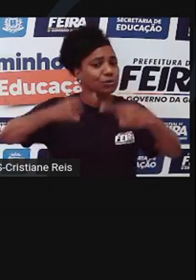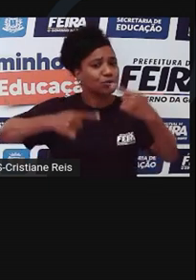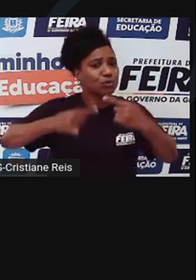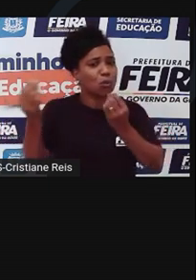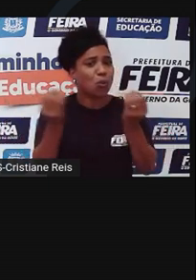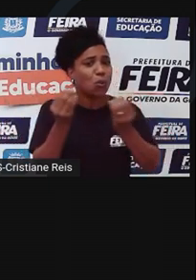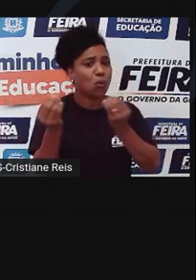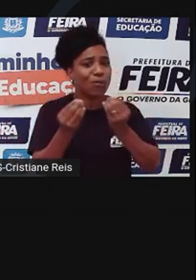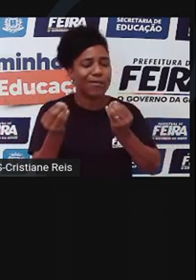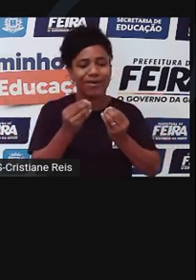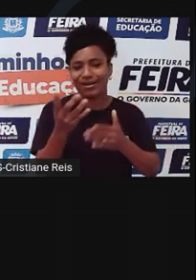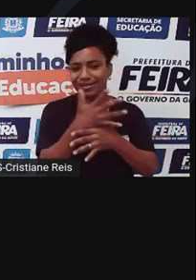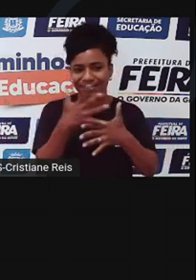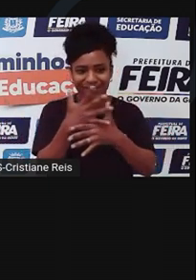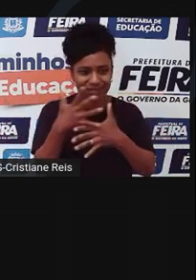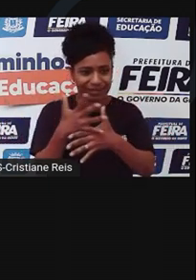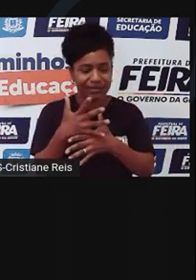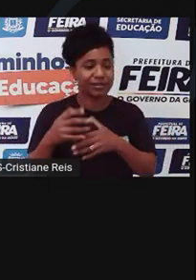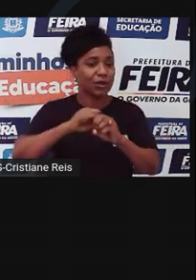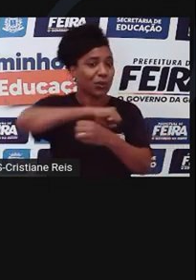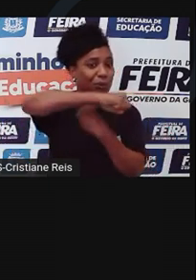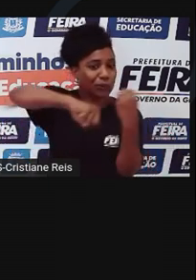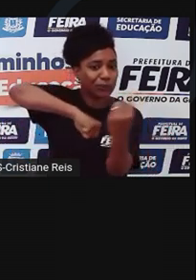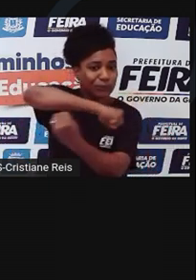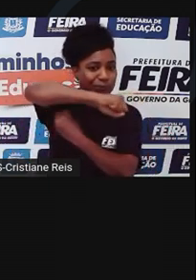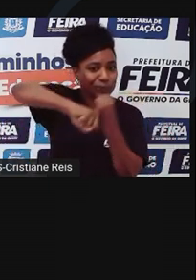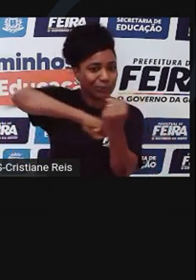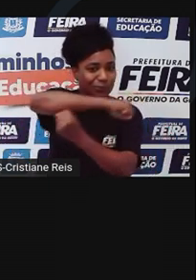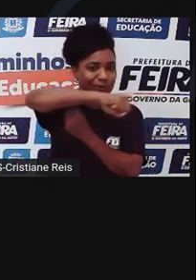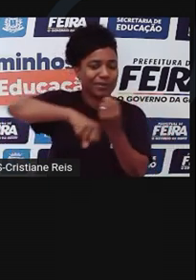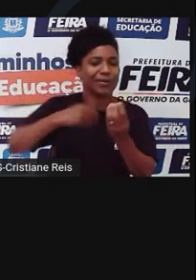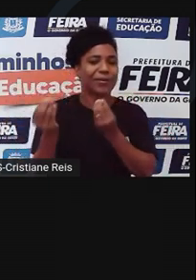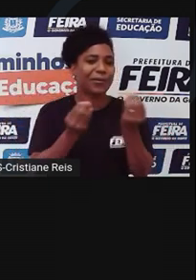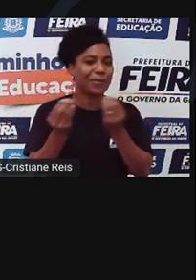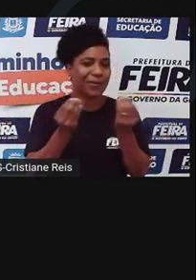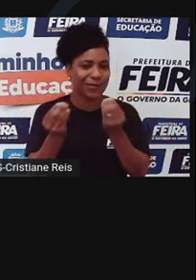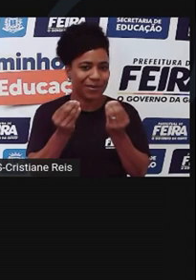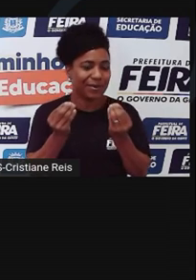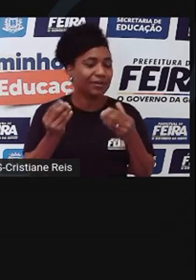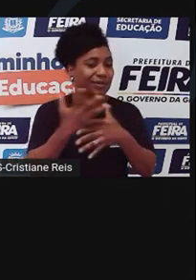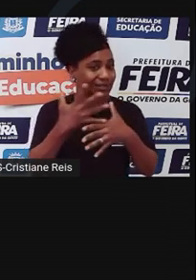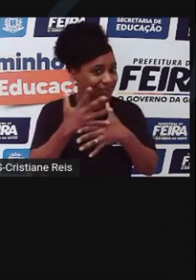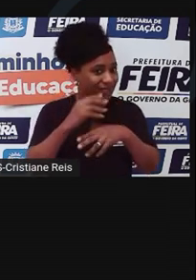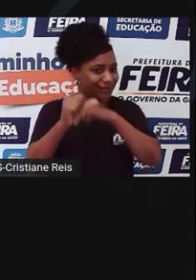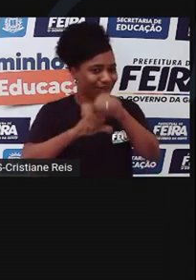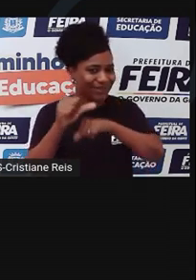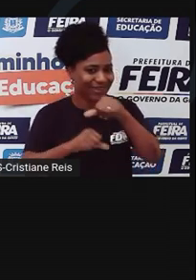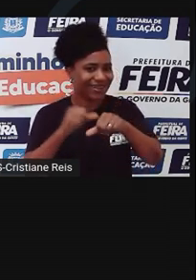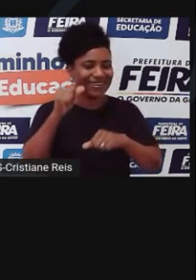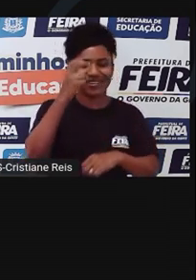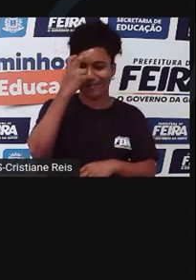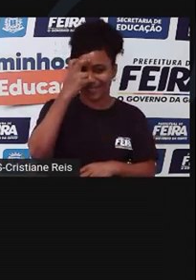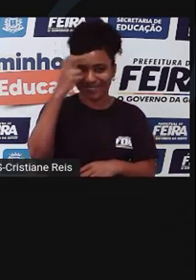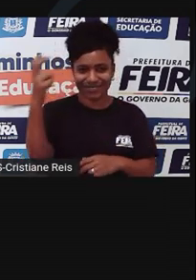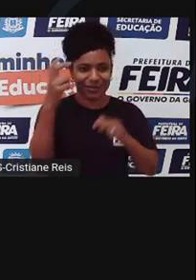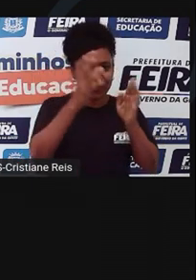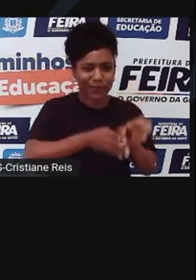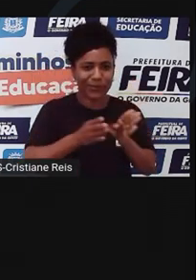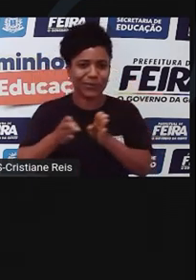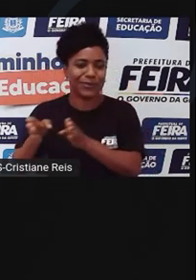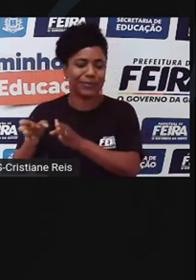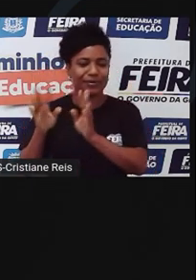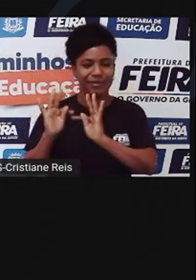as cidades mais sustentáveis uma das soluções propostas foi torná-las mais inteligentes Isto é utilizar